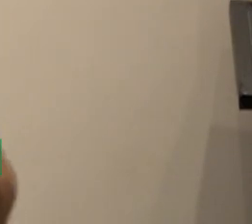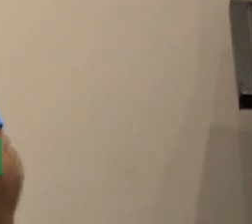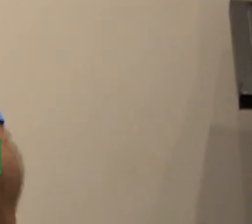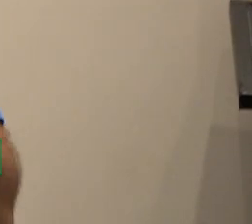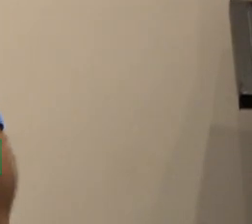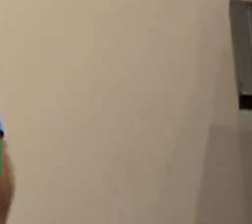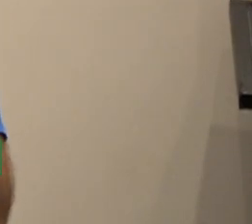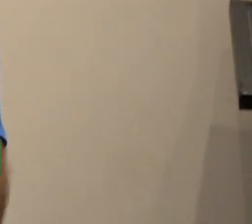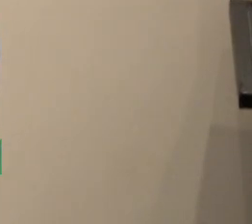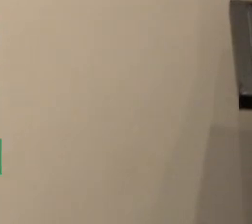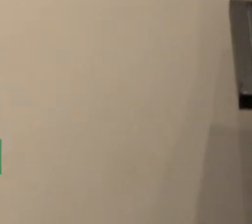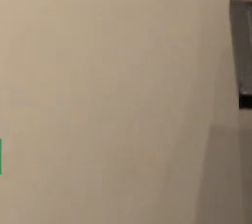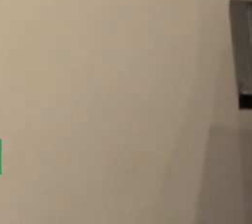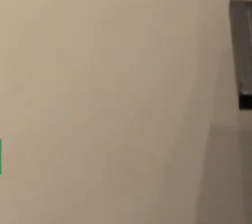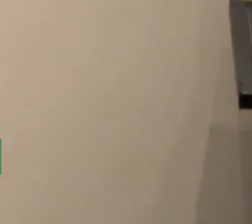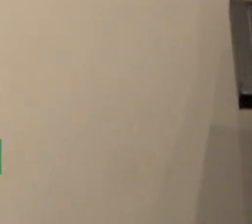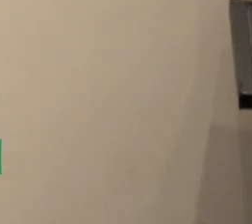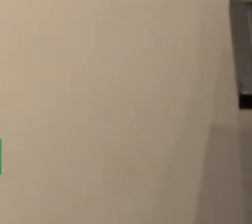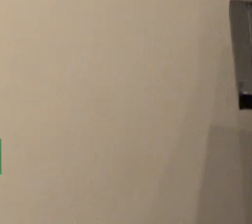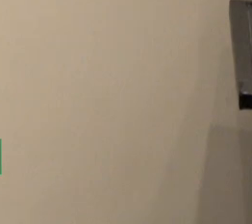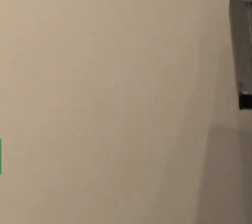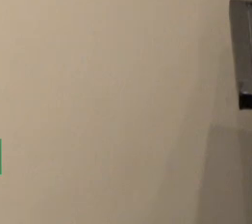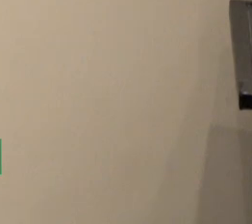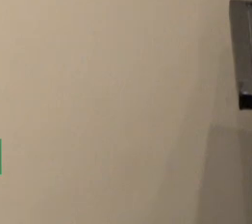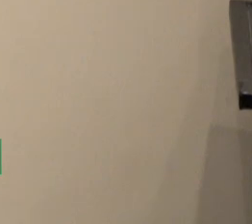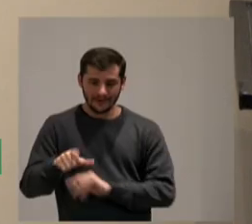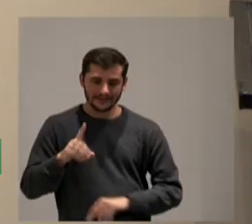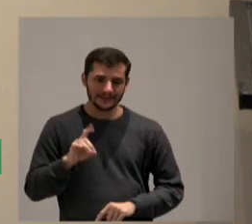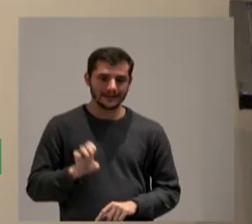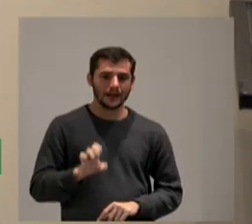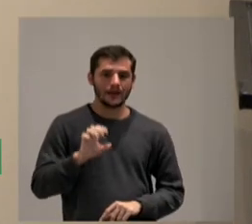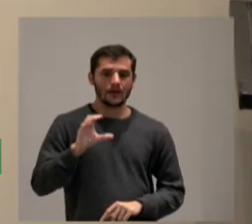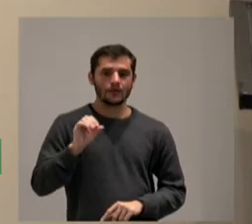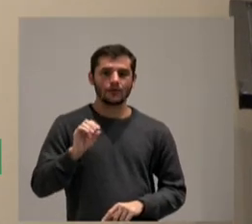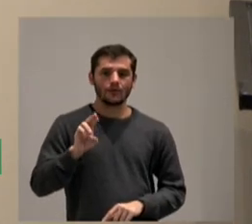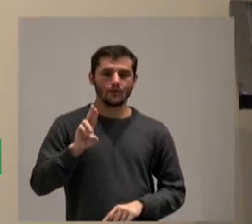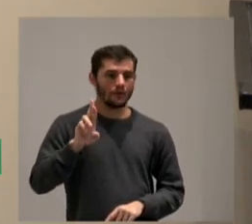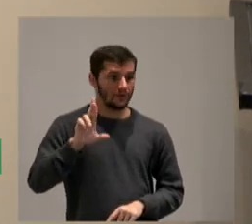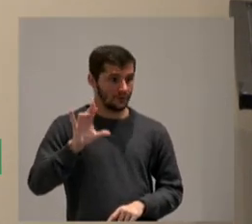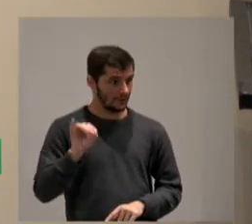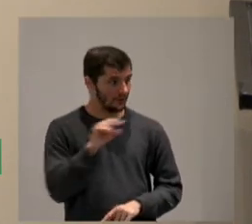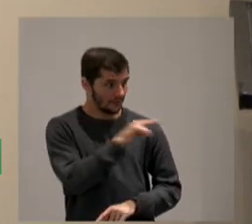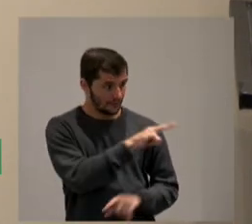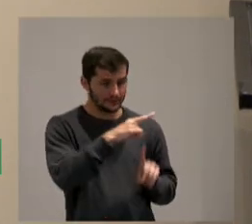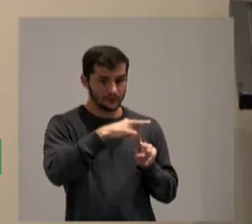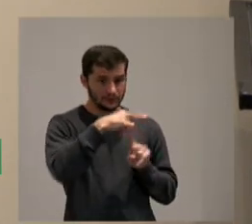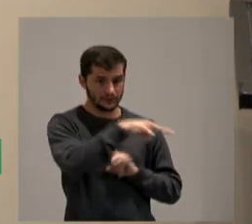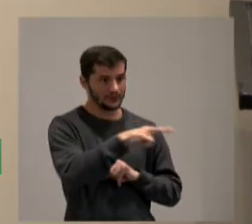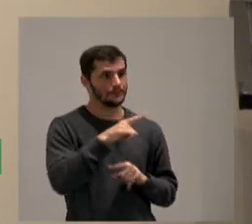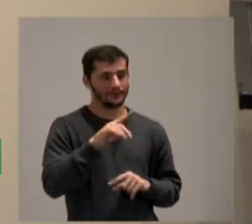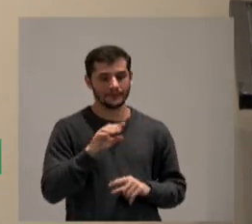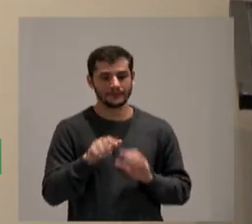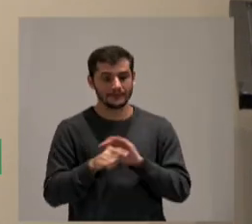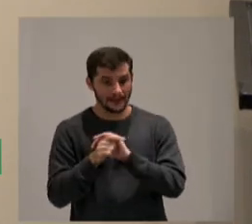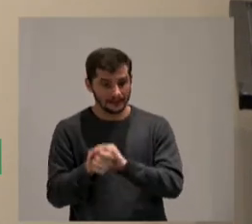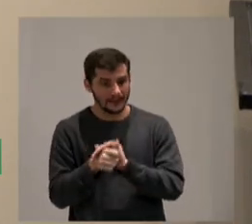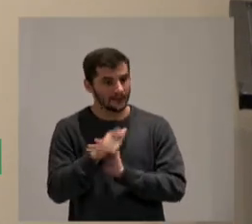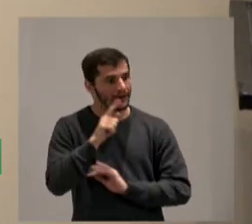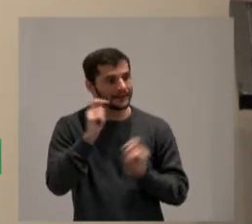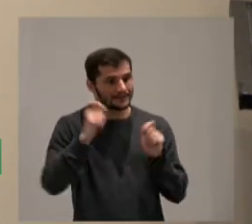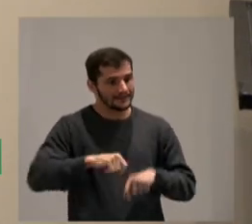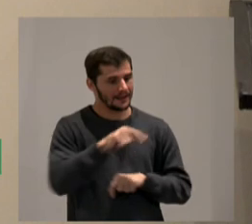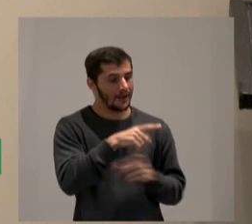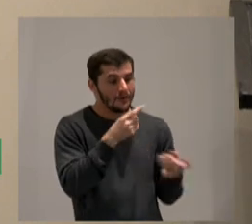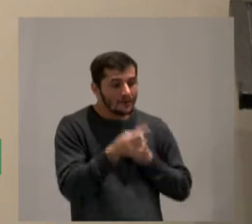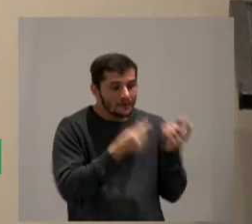couro, a tartaruga marinha, né? Então, cada personagem do boi de mamão é transformado em um animal marinho para a gente levar esse trabalho de conservação marinha